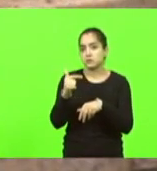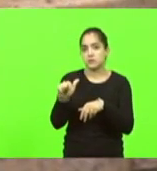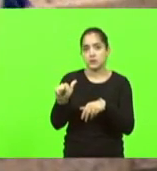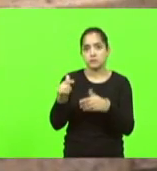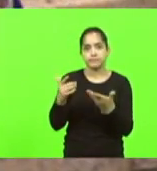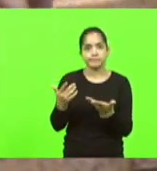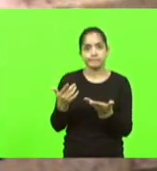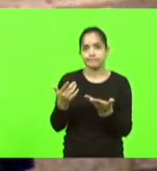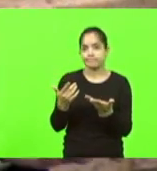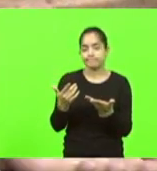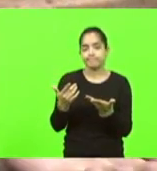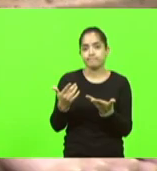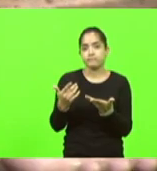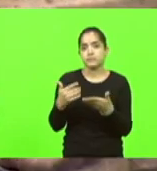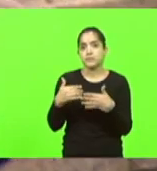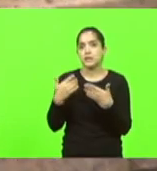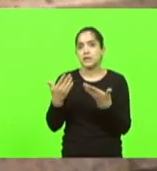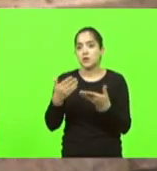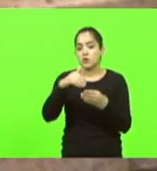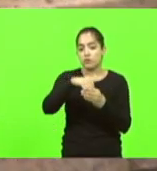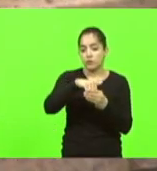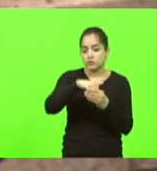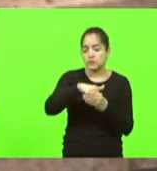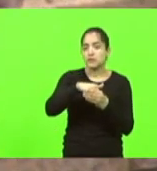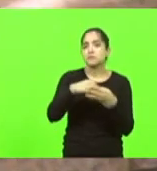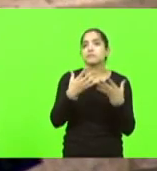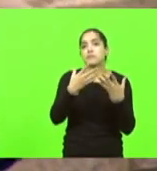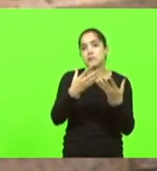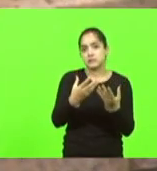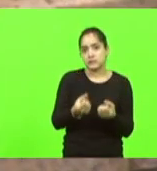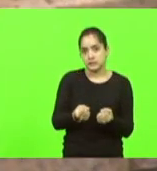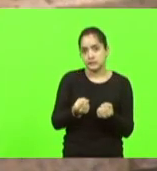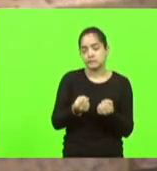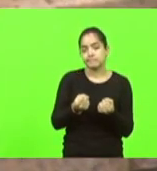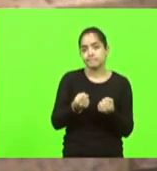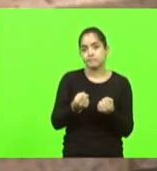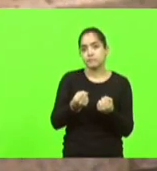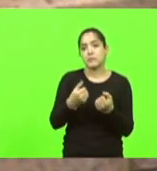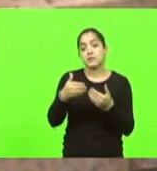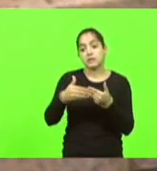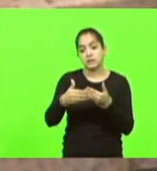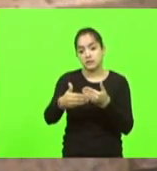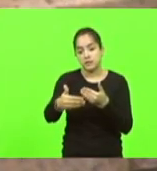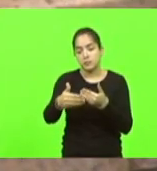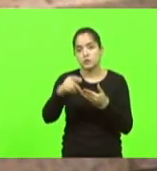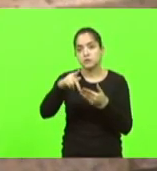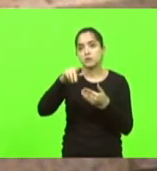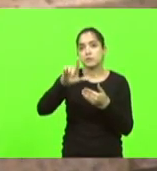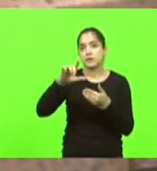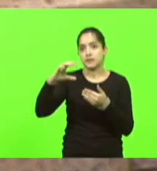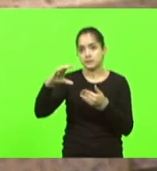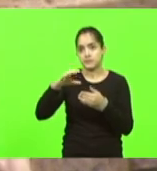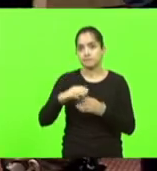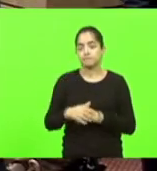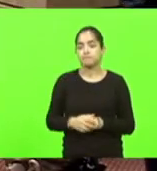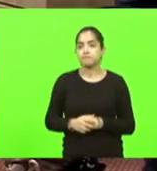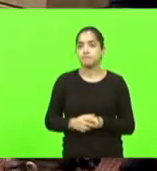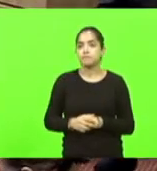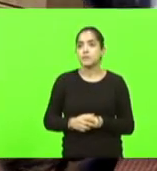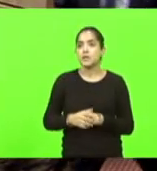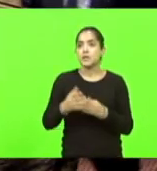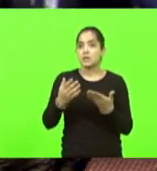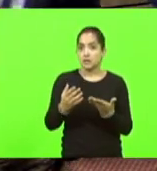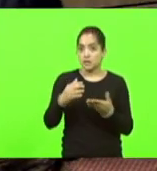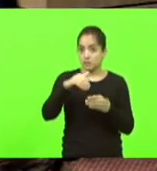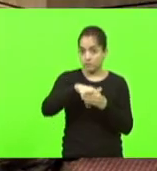não tem outra forma como voltar a não ser voltar favorável à Pec e depois também ao pele ser muito obrigado presidente quem